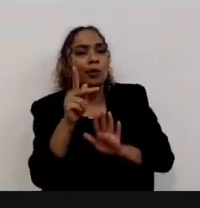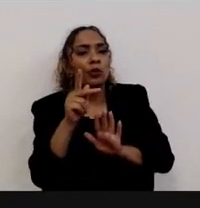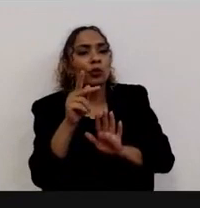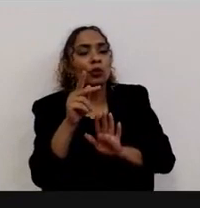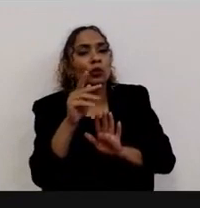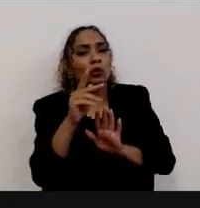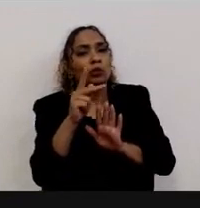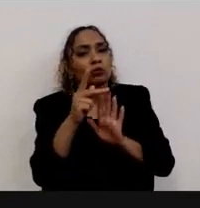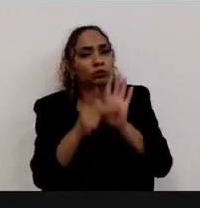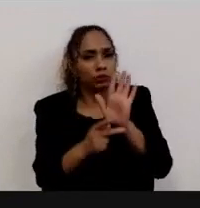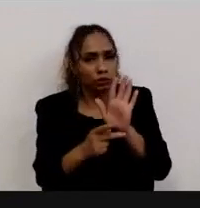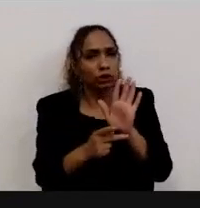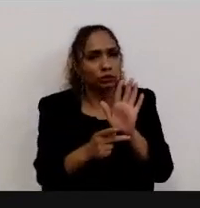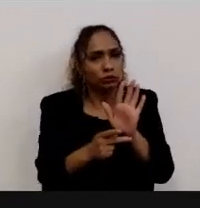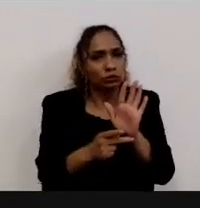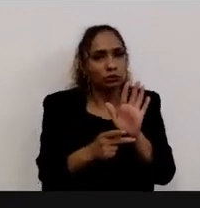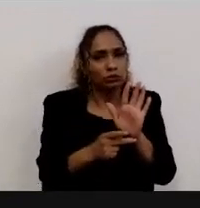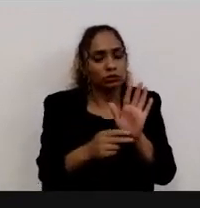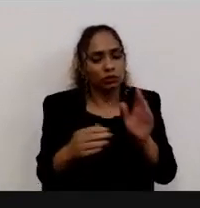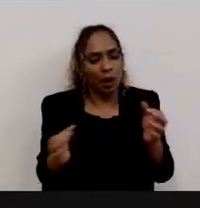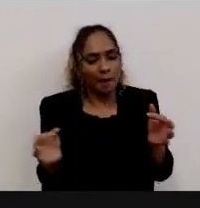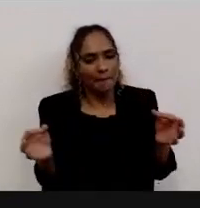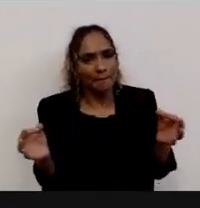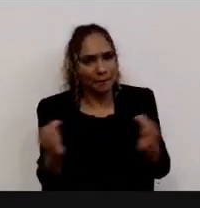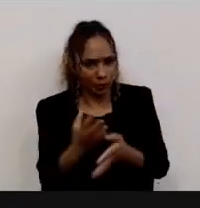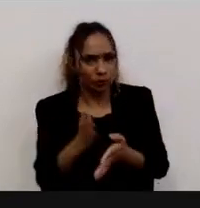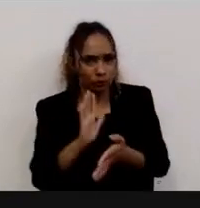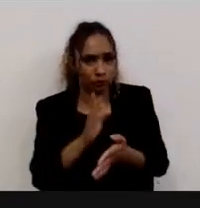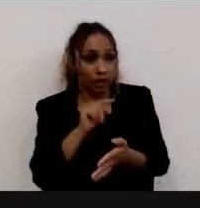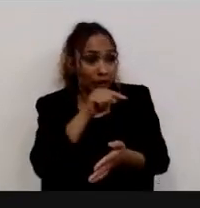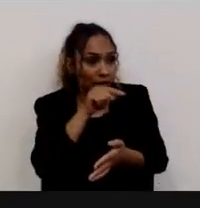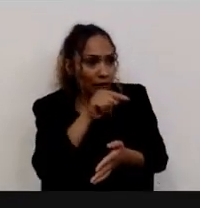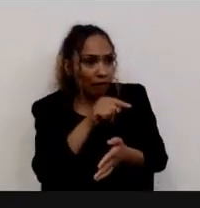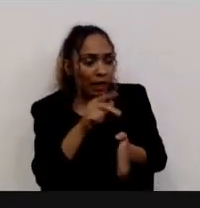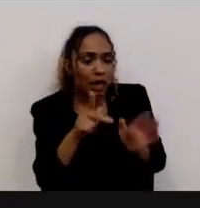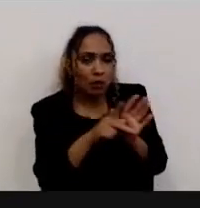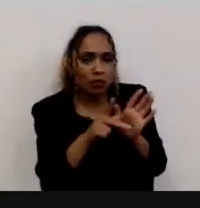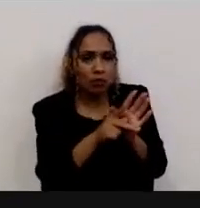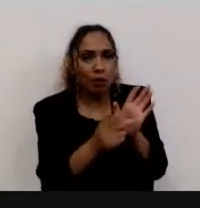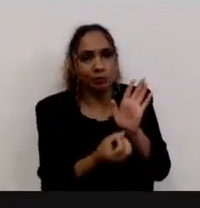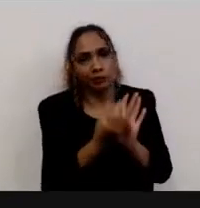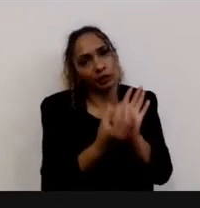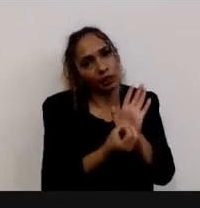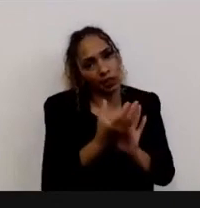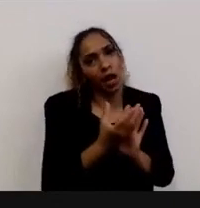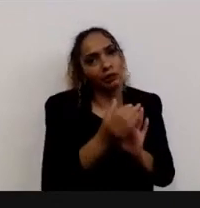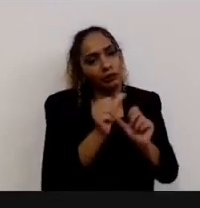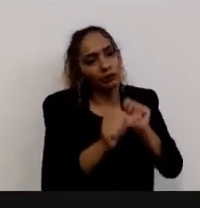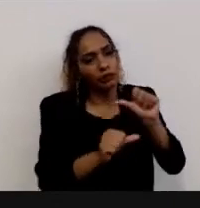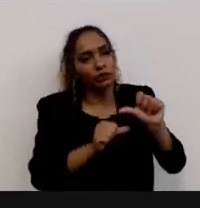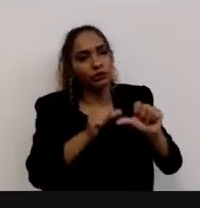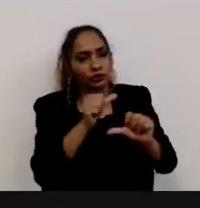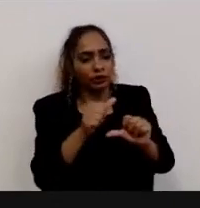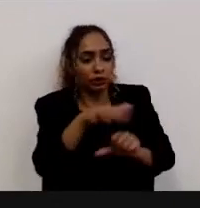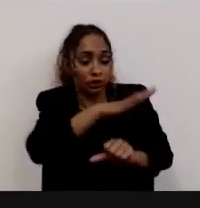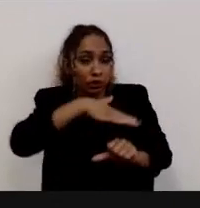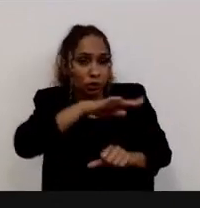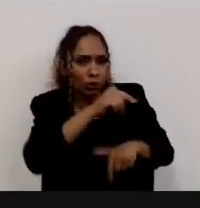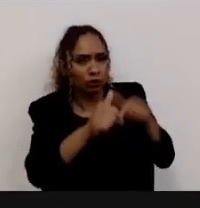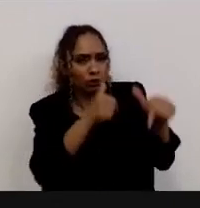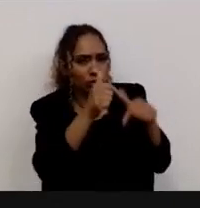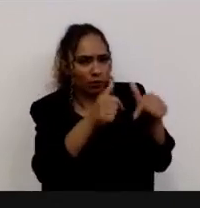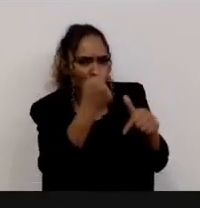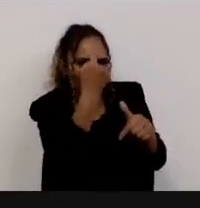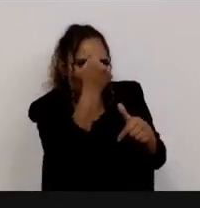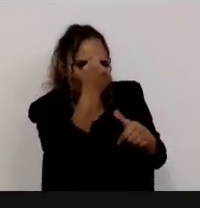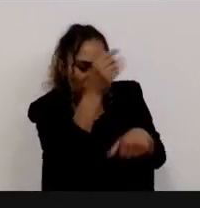automação já pronto, um projeto de automação que ele mesmo vai fazer, né, que irá fazer a diferença no seu ambiente de trabalho. Essa é a